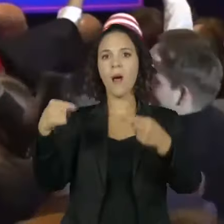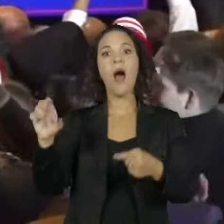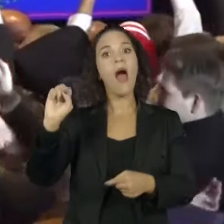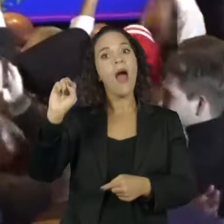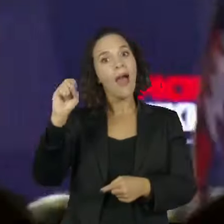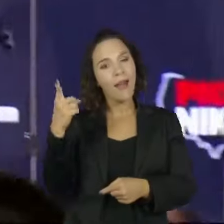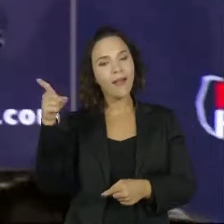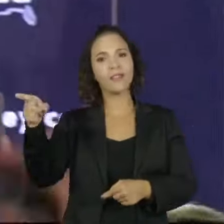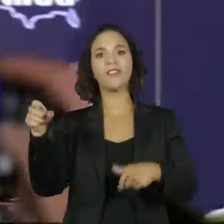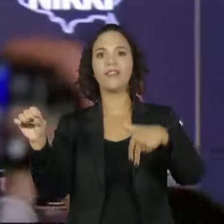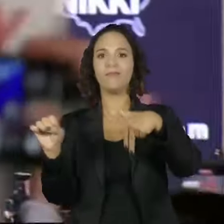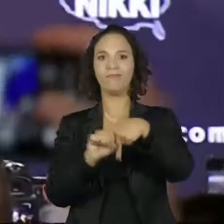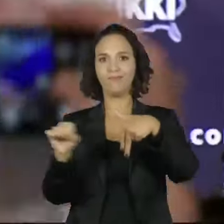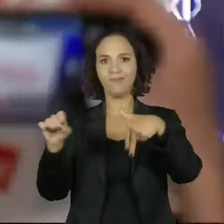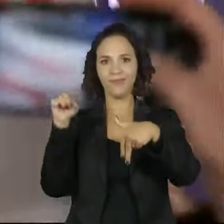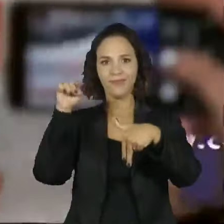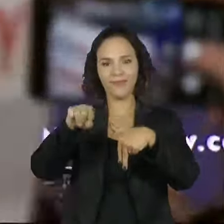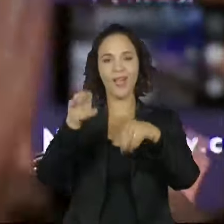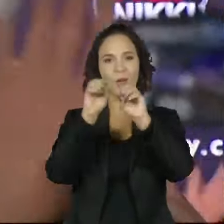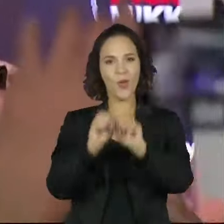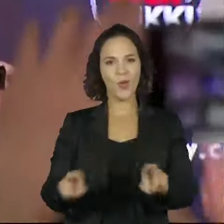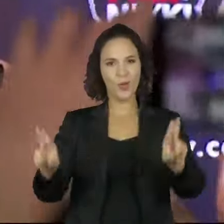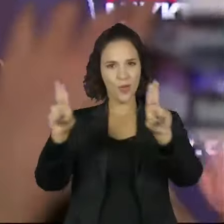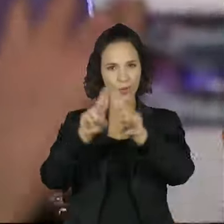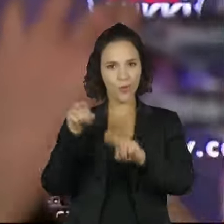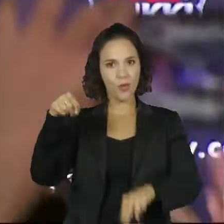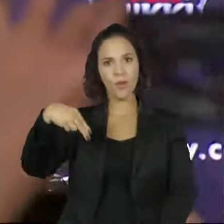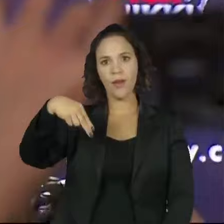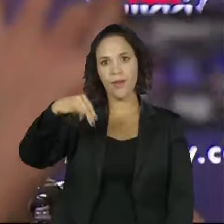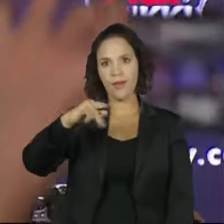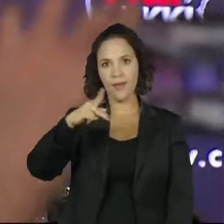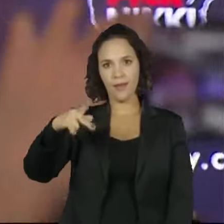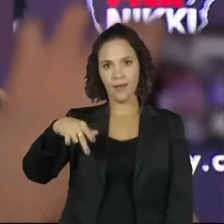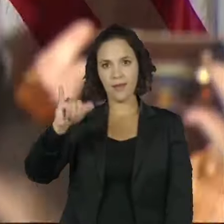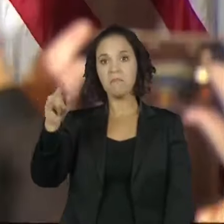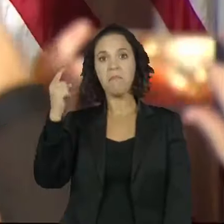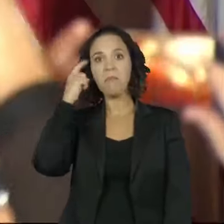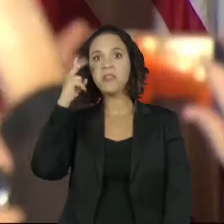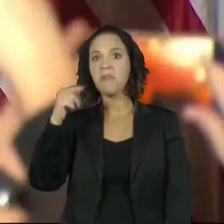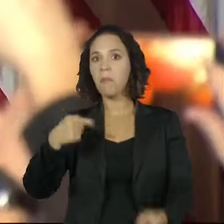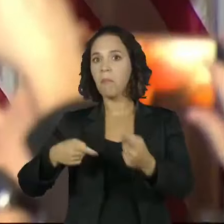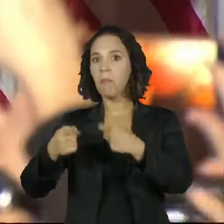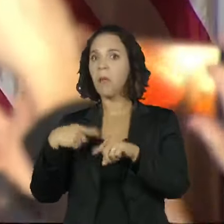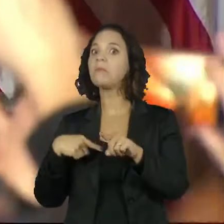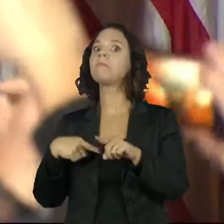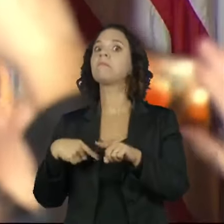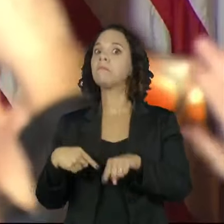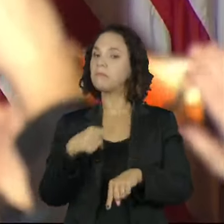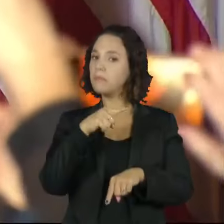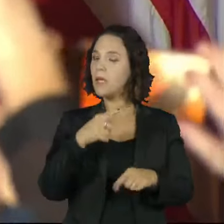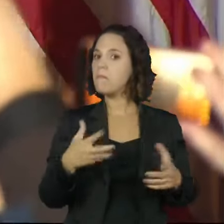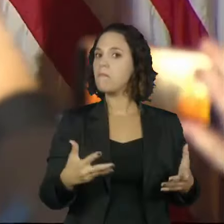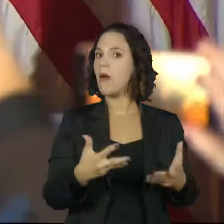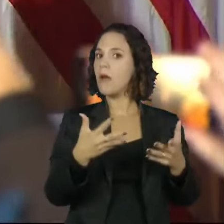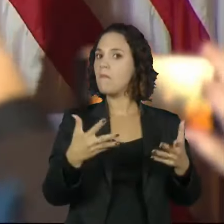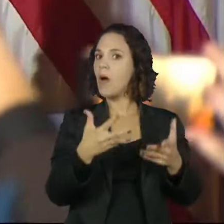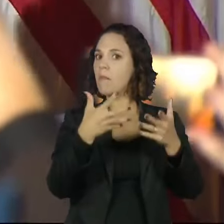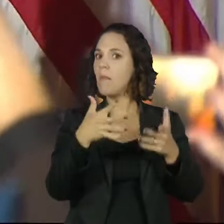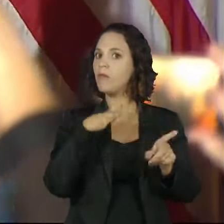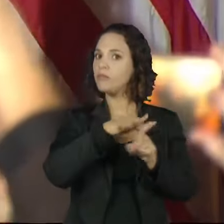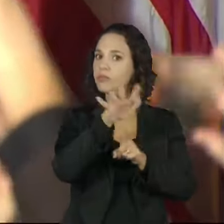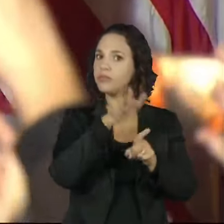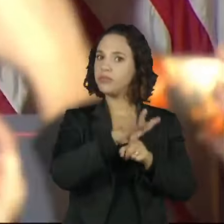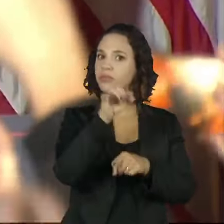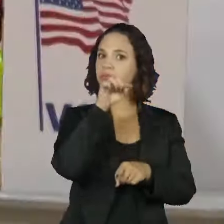dos Estados Unidos na ONU Nick Hay que esperava uma reviravolta em new hampshire fortalece a indicação do Partido Republicano